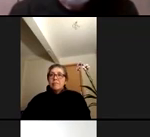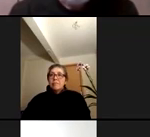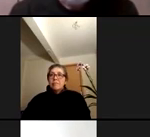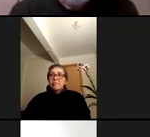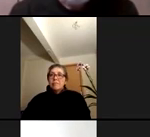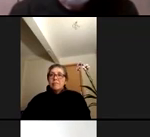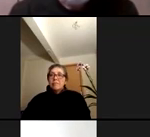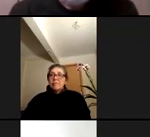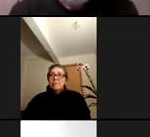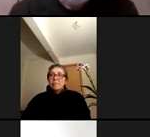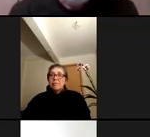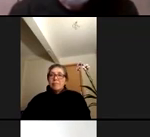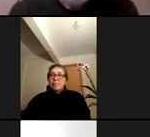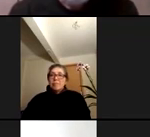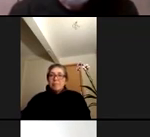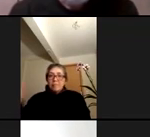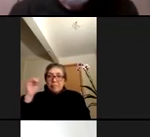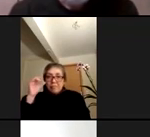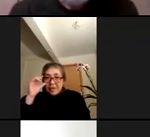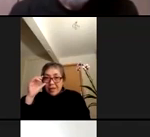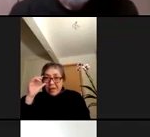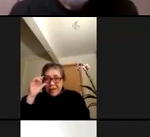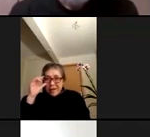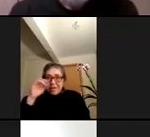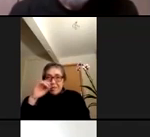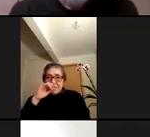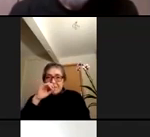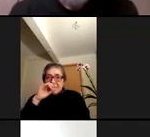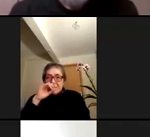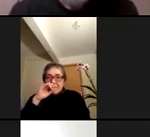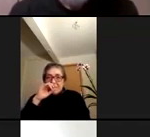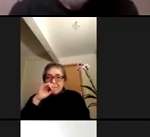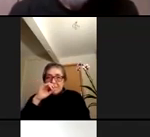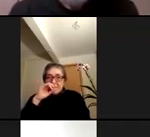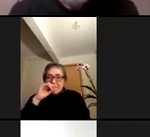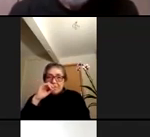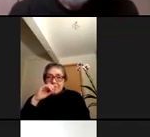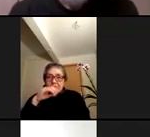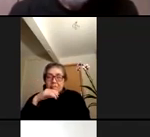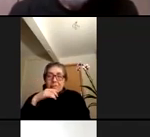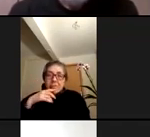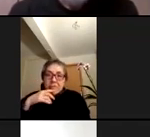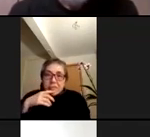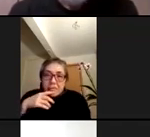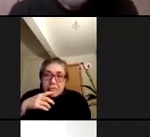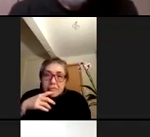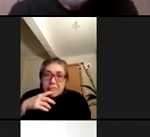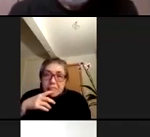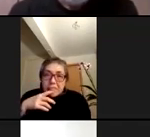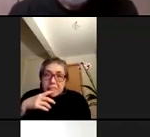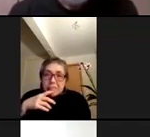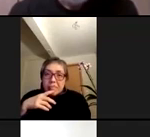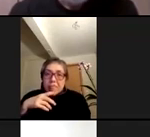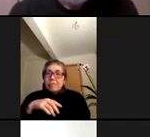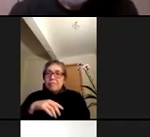aí 17 objetivos robustos, bem interdisciplinares, com 169 metas ao